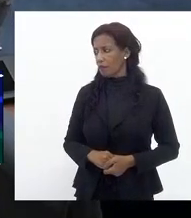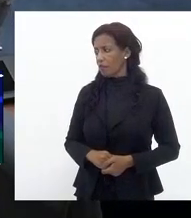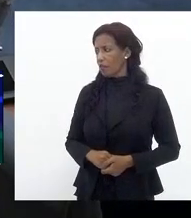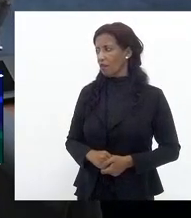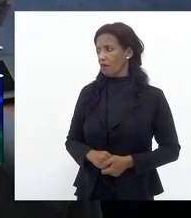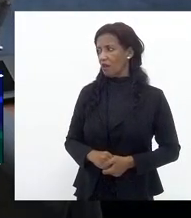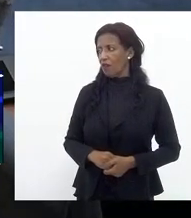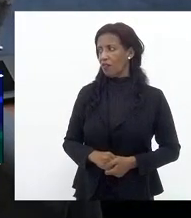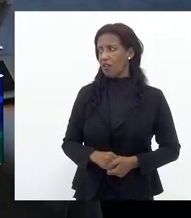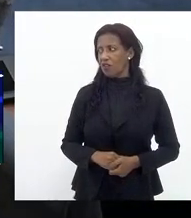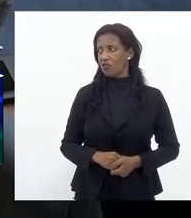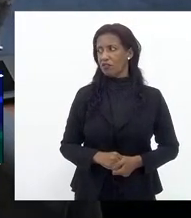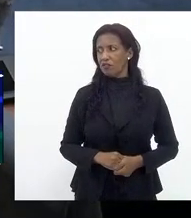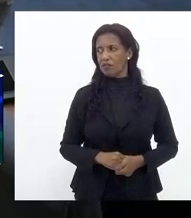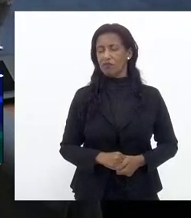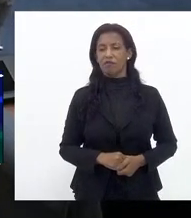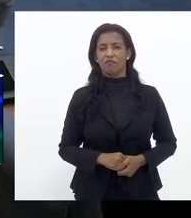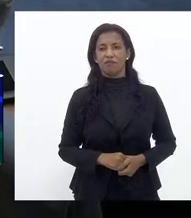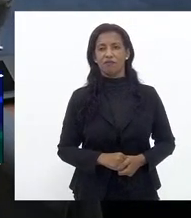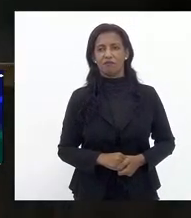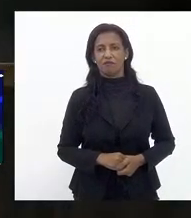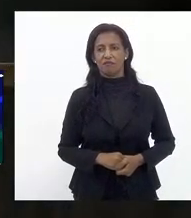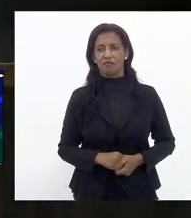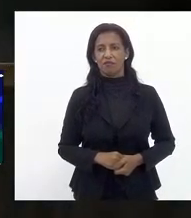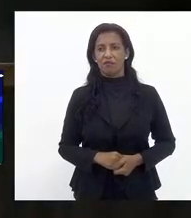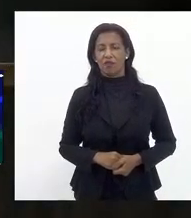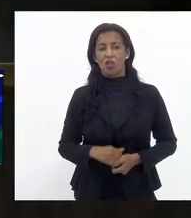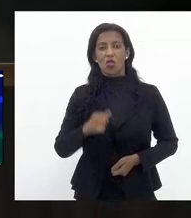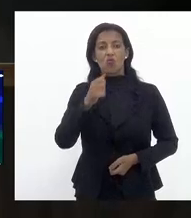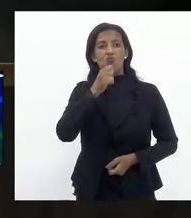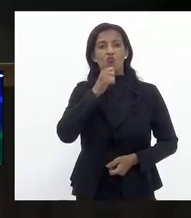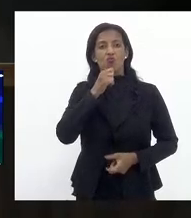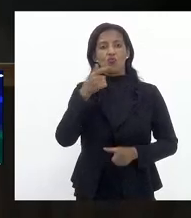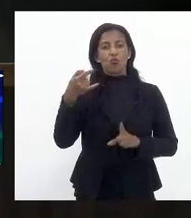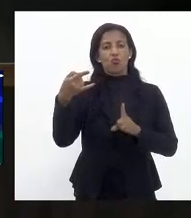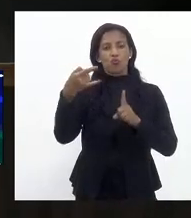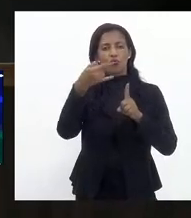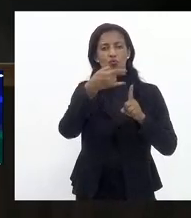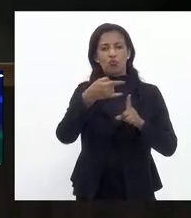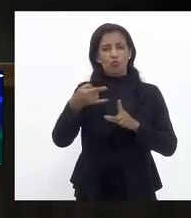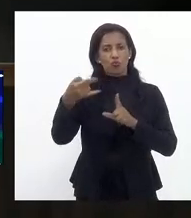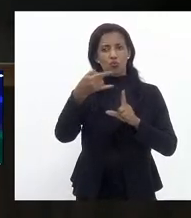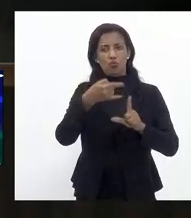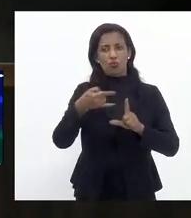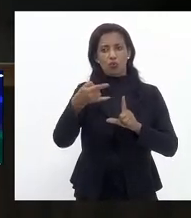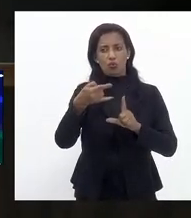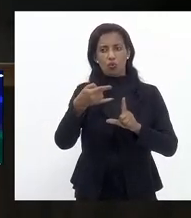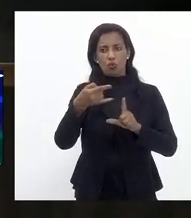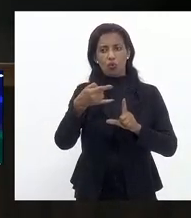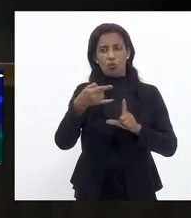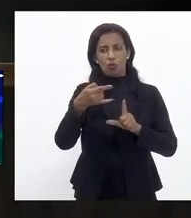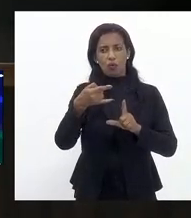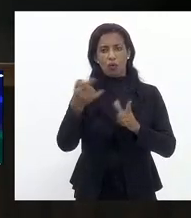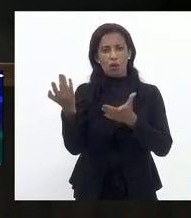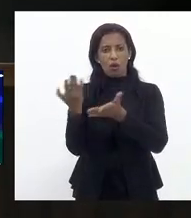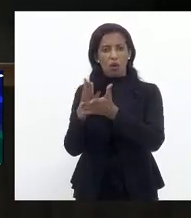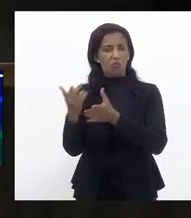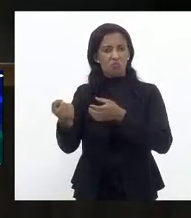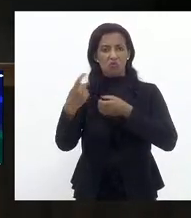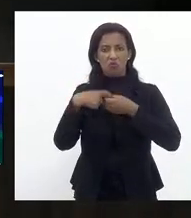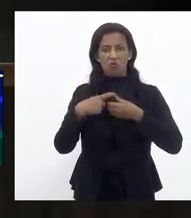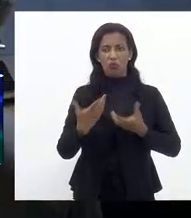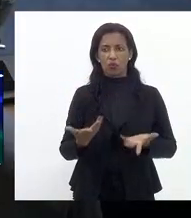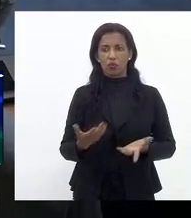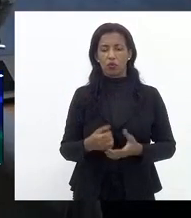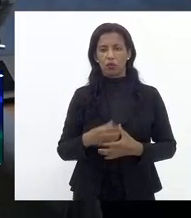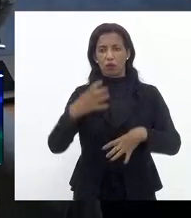Pela Comissão de Assuntos da Criança e do Adolescente, deputada Rosane, eu estou sem sistema Zoom. Encerrou a audiência e não retornou aqui.